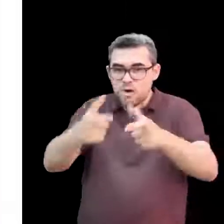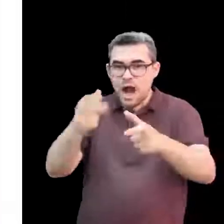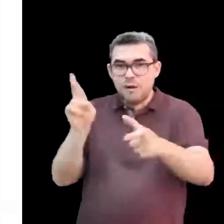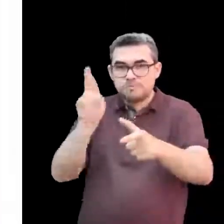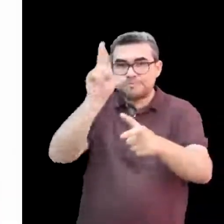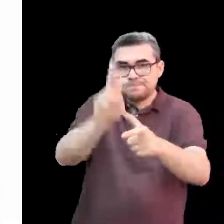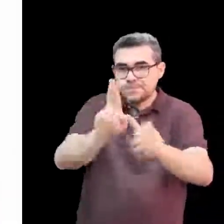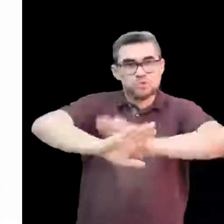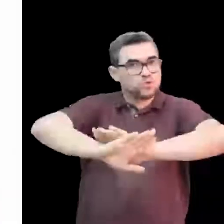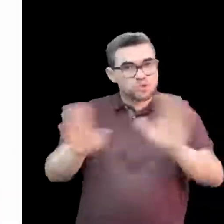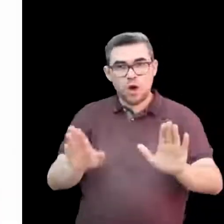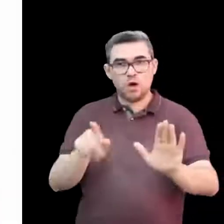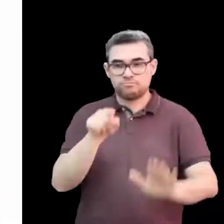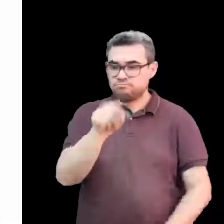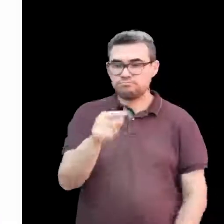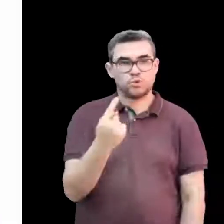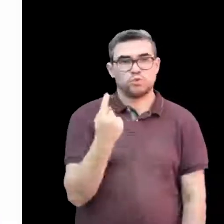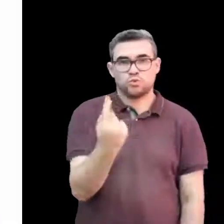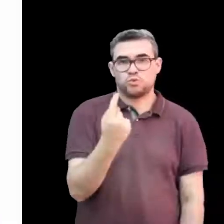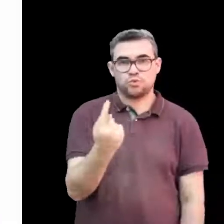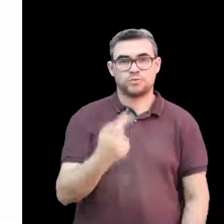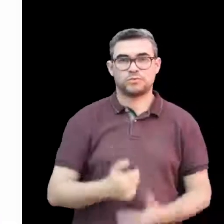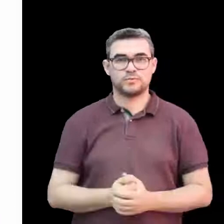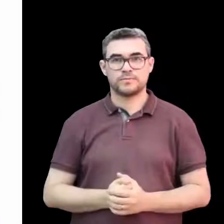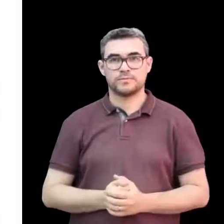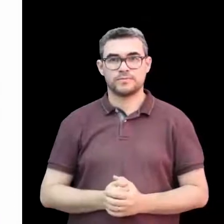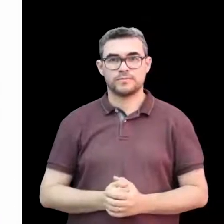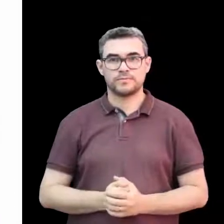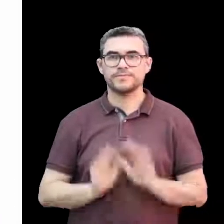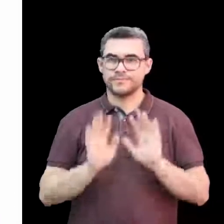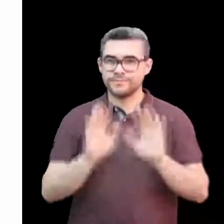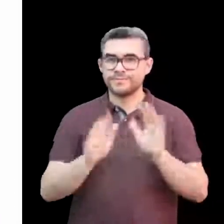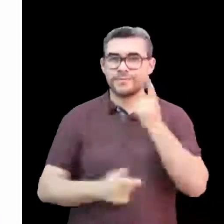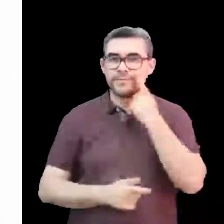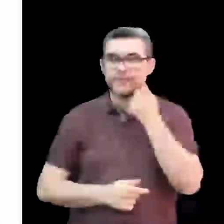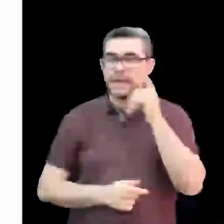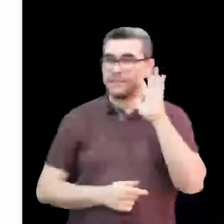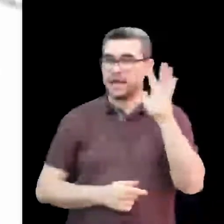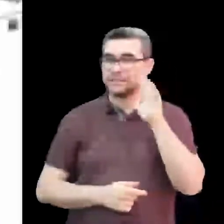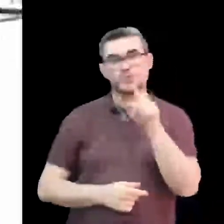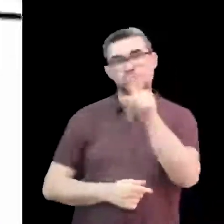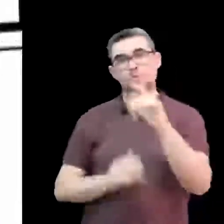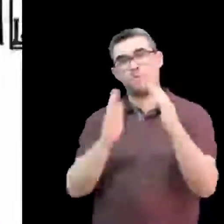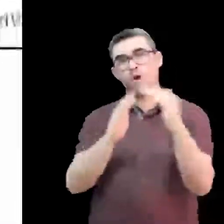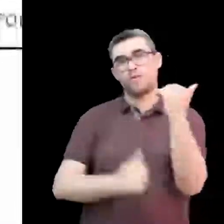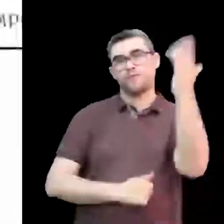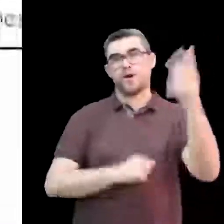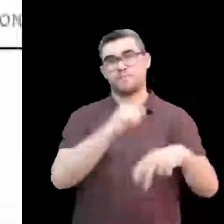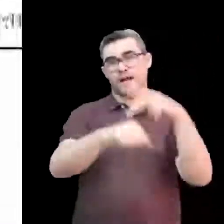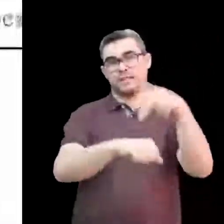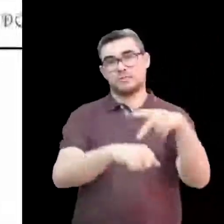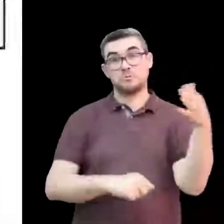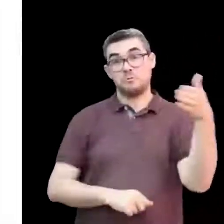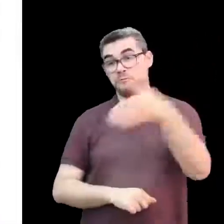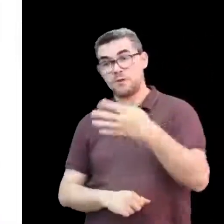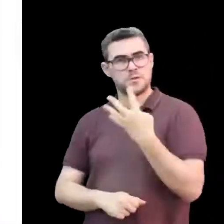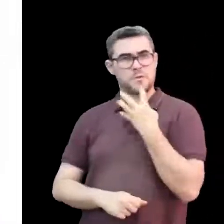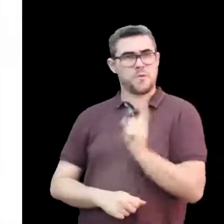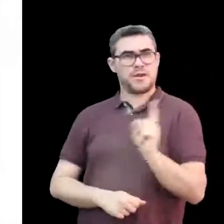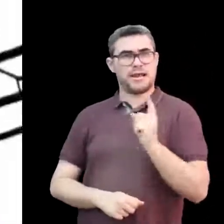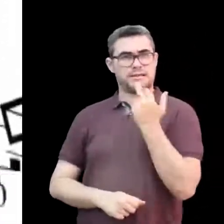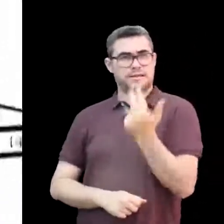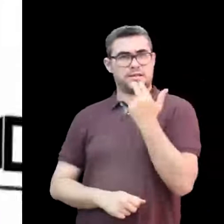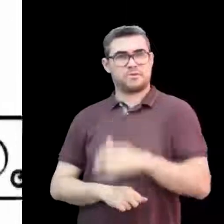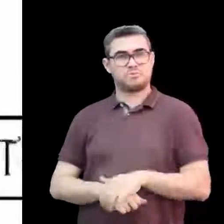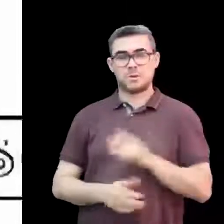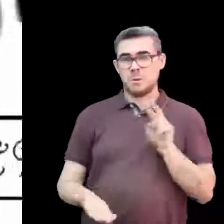da língua, igual só a si mesmo em função e posição. Imagine que você é estrangeiro e não conhece